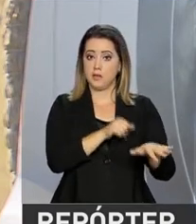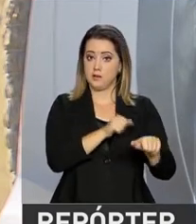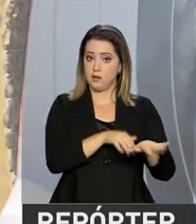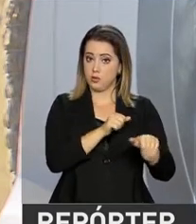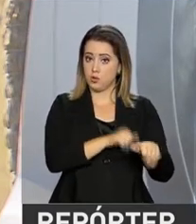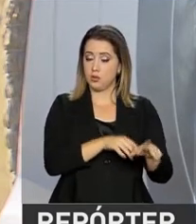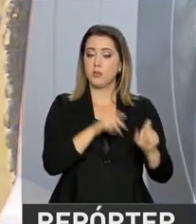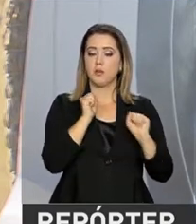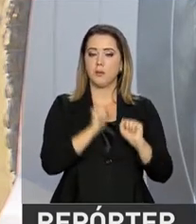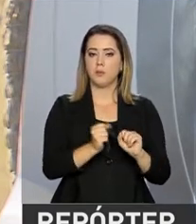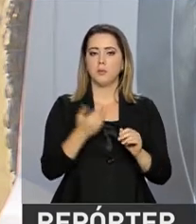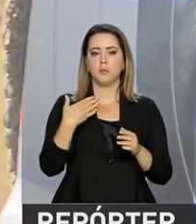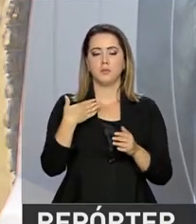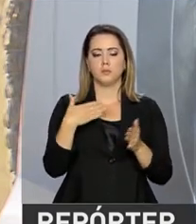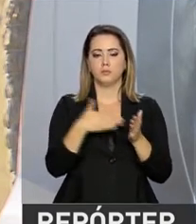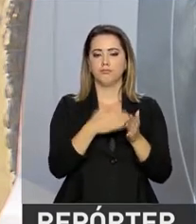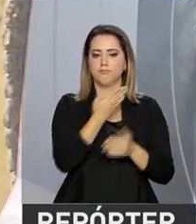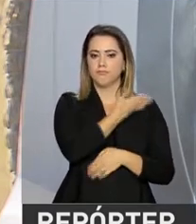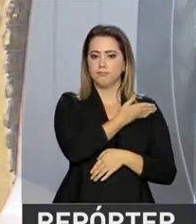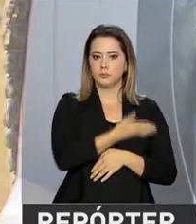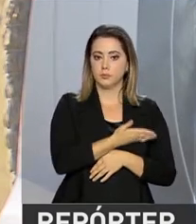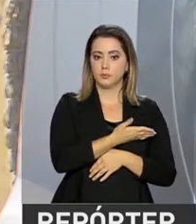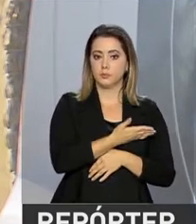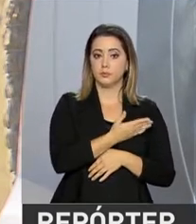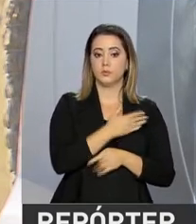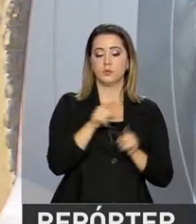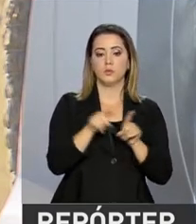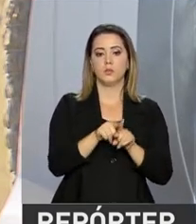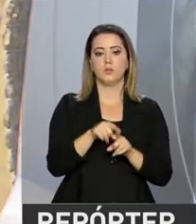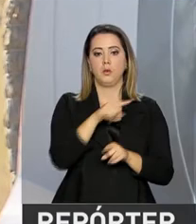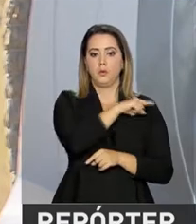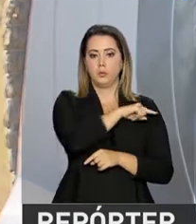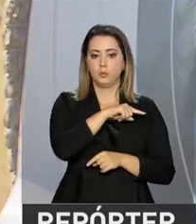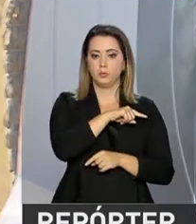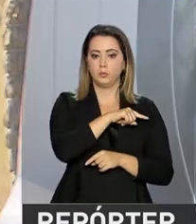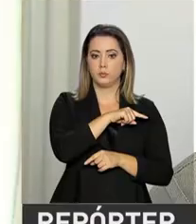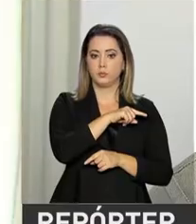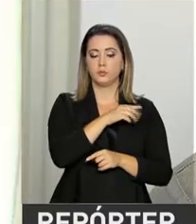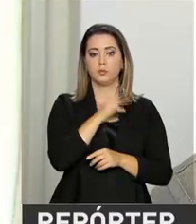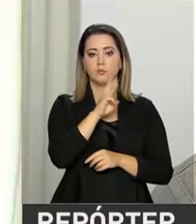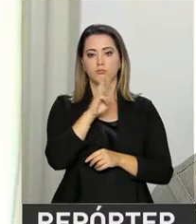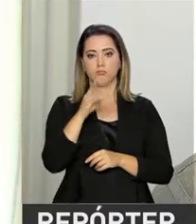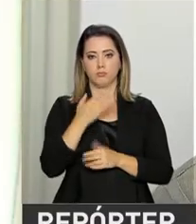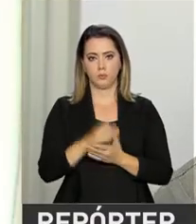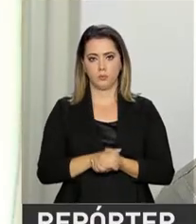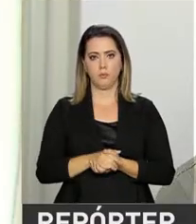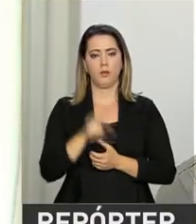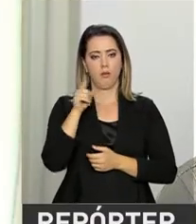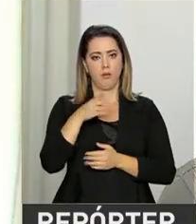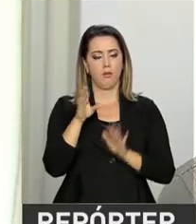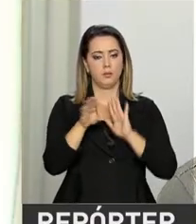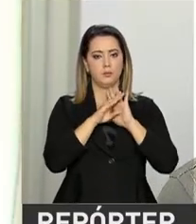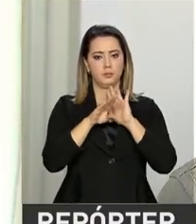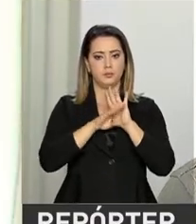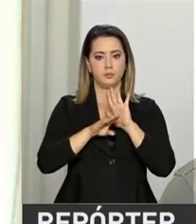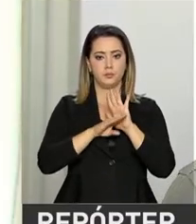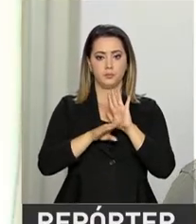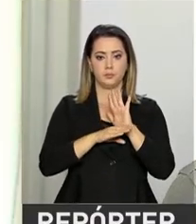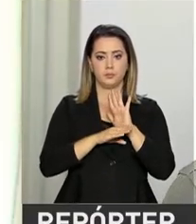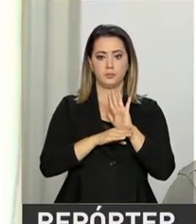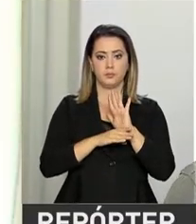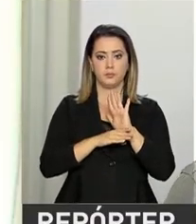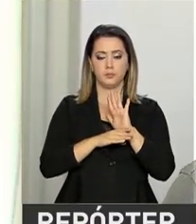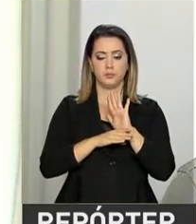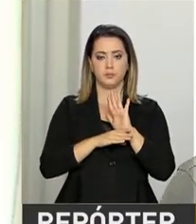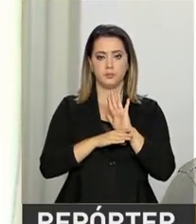interessados podem se inscrever até o dia 6 de setembro no portal do Ministério do Esporte. É um programa que vem